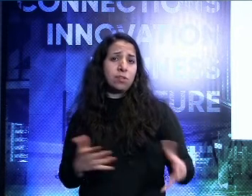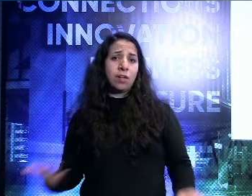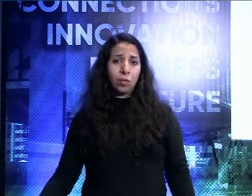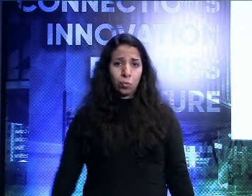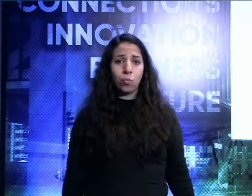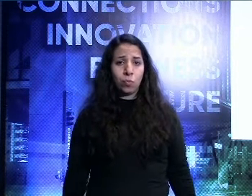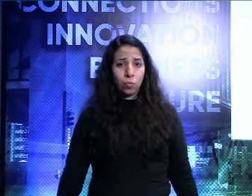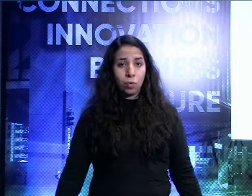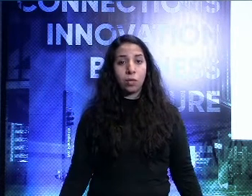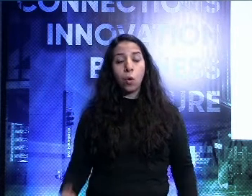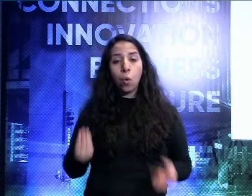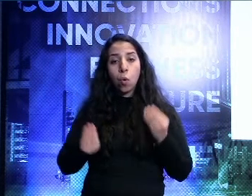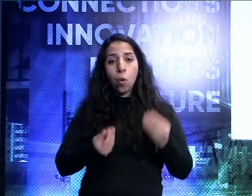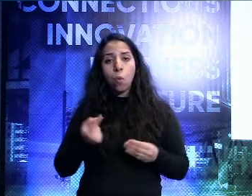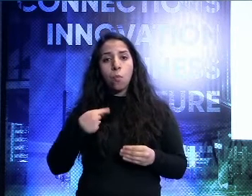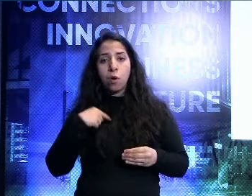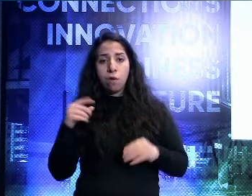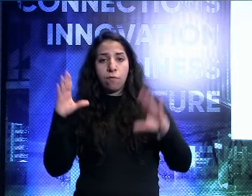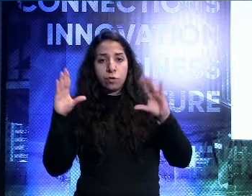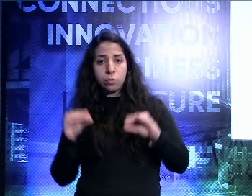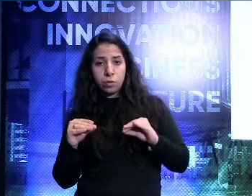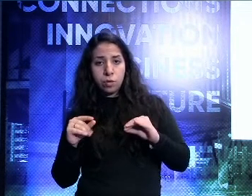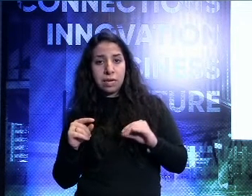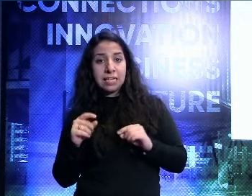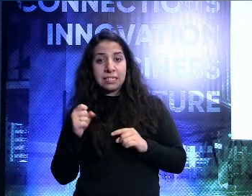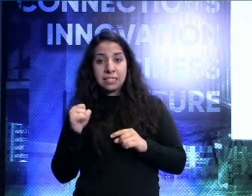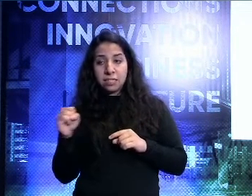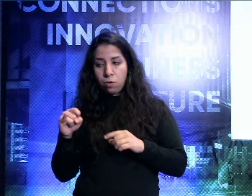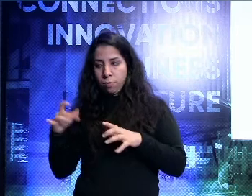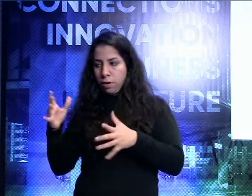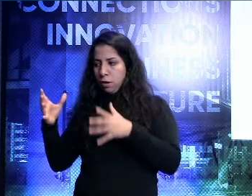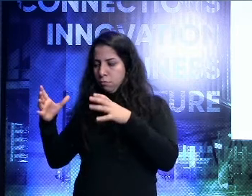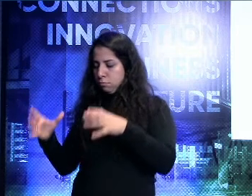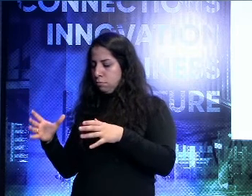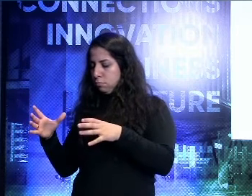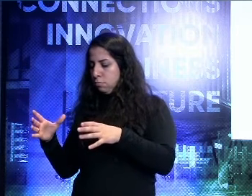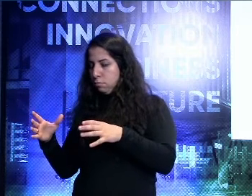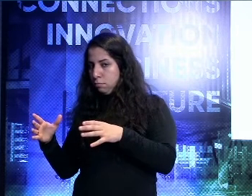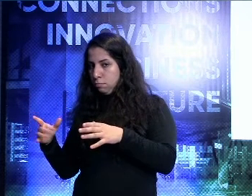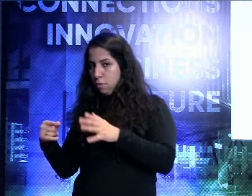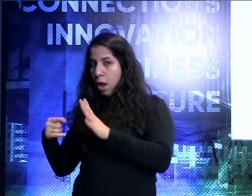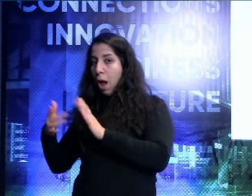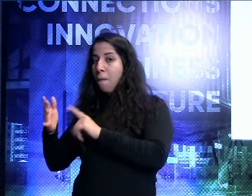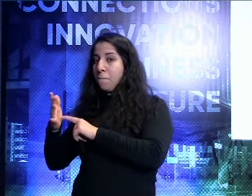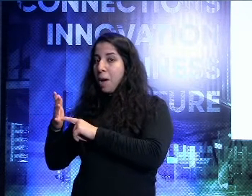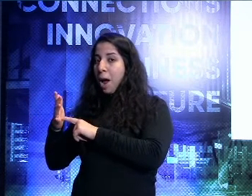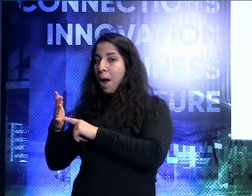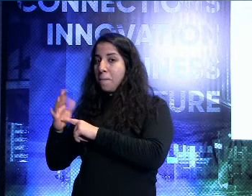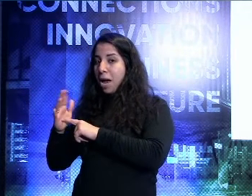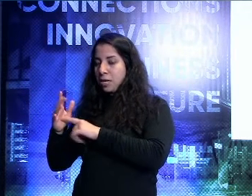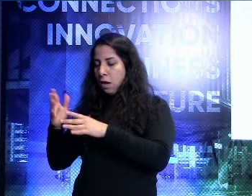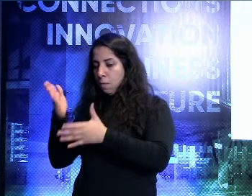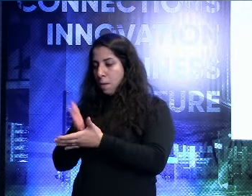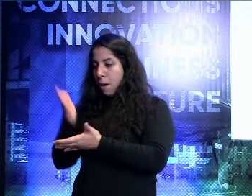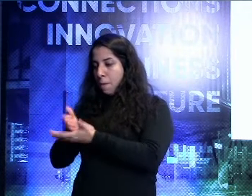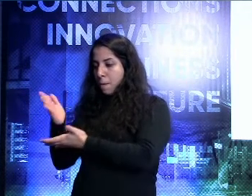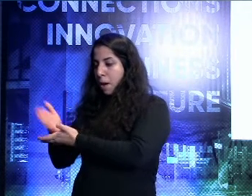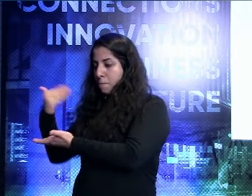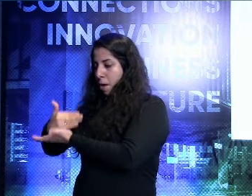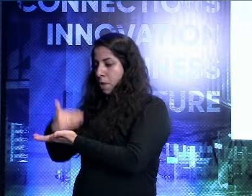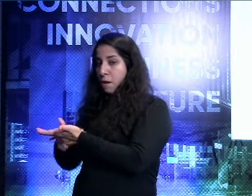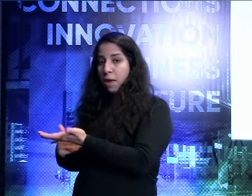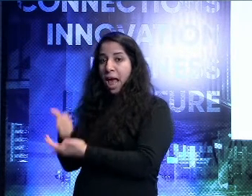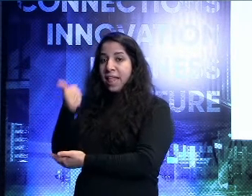A tia Maricota me ensinou. Se eu dividir essa máquina em 10, eu vou ter, idealmente, 10% em cada uma. Vou rodar em